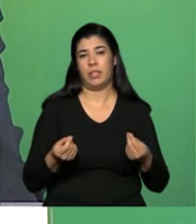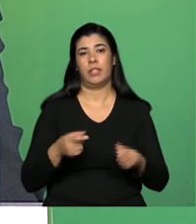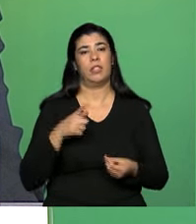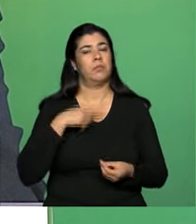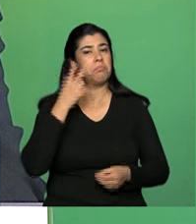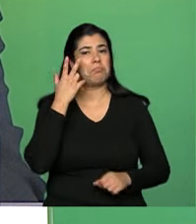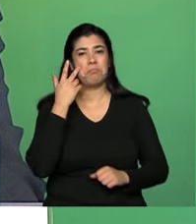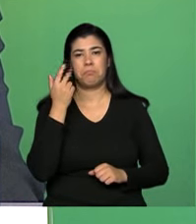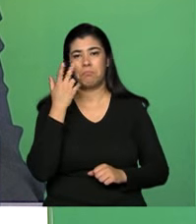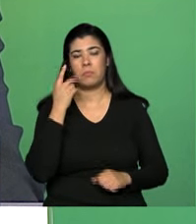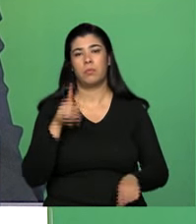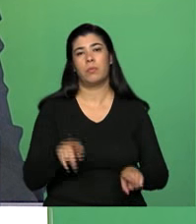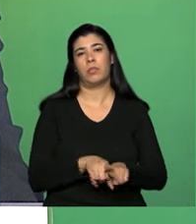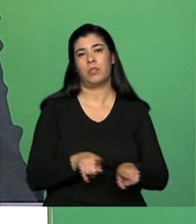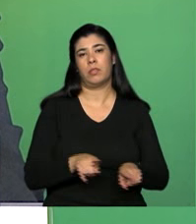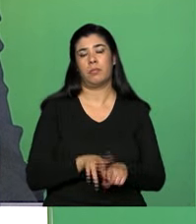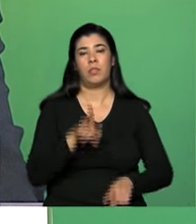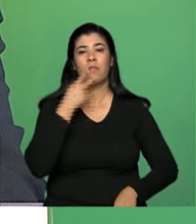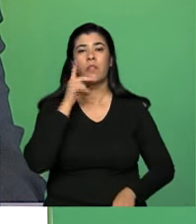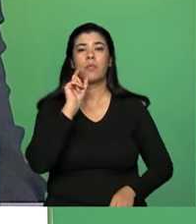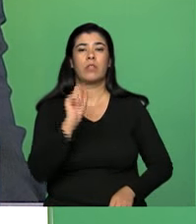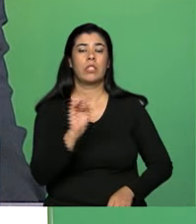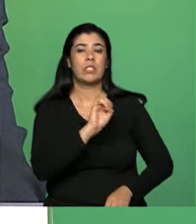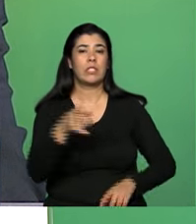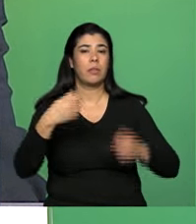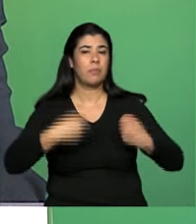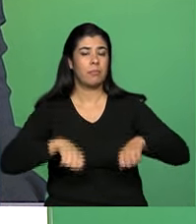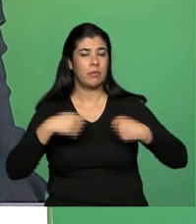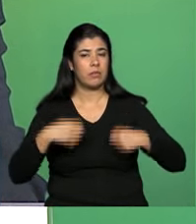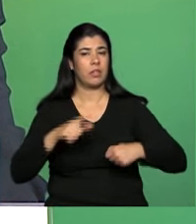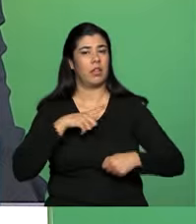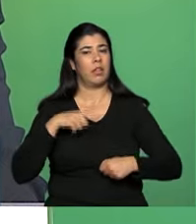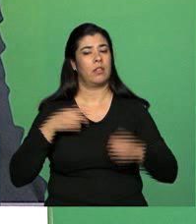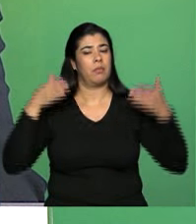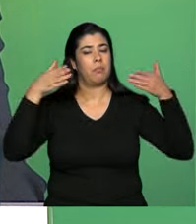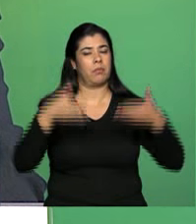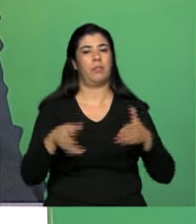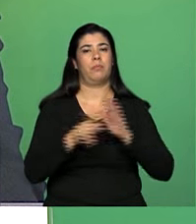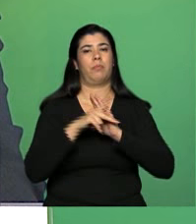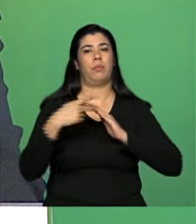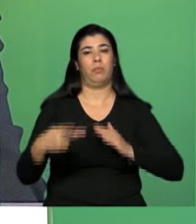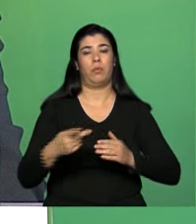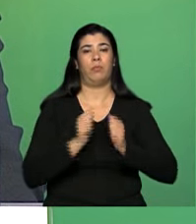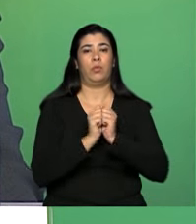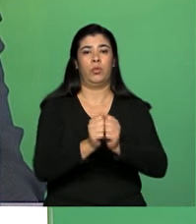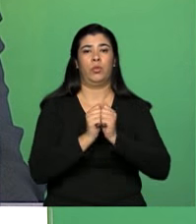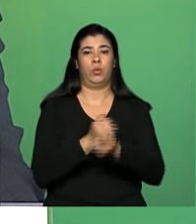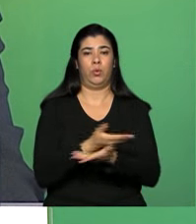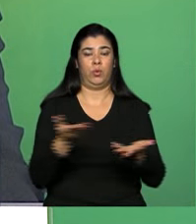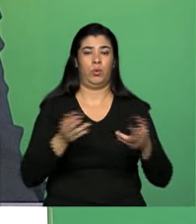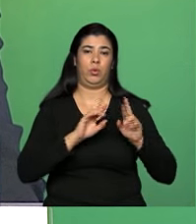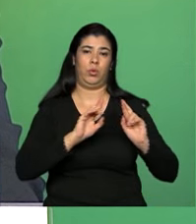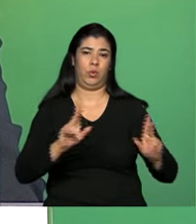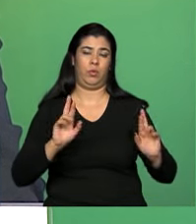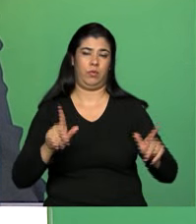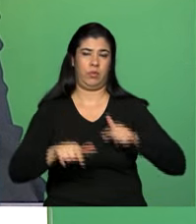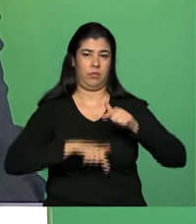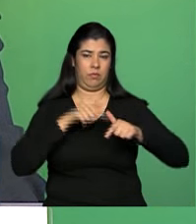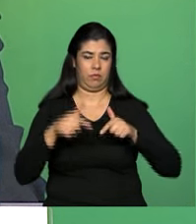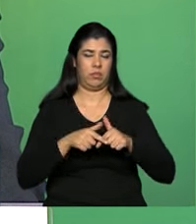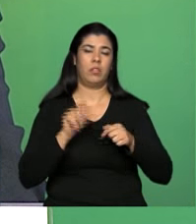muita naturalidade enfatizou que enquanto for necessária a sua presença à frente dessas funções ele fará Todos